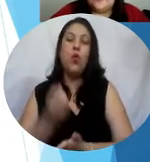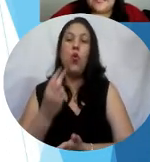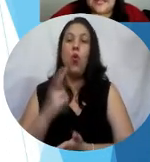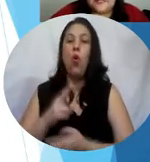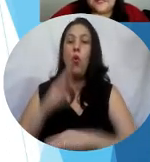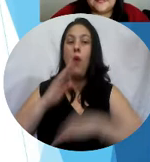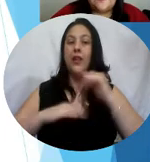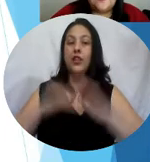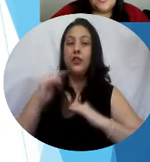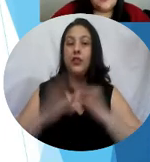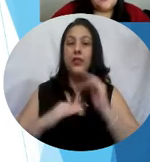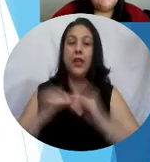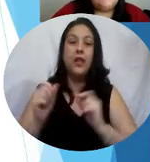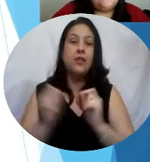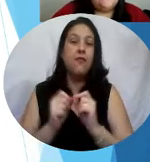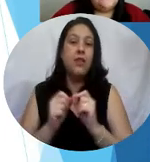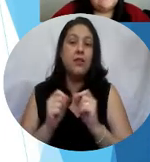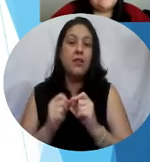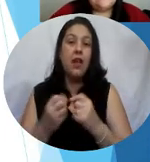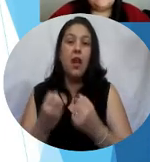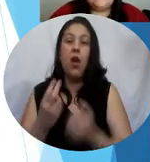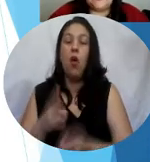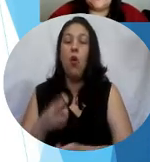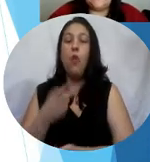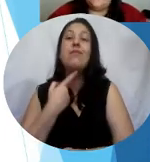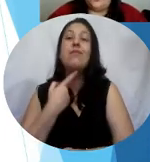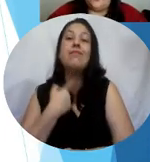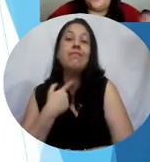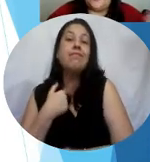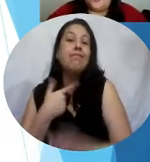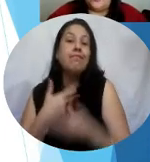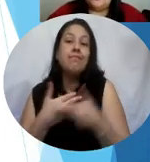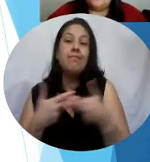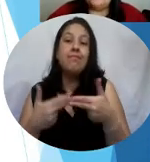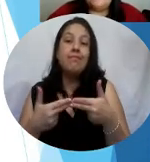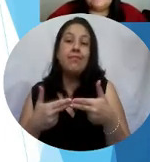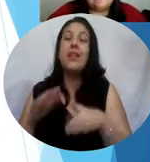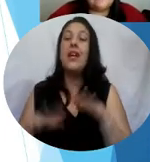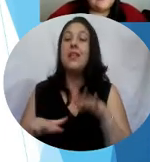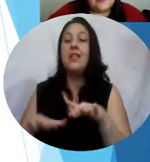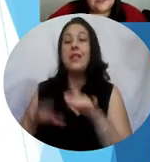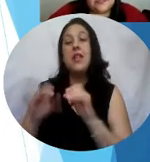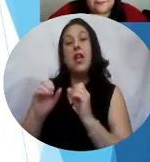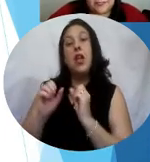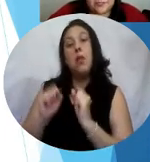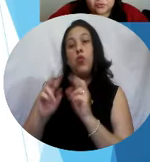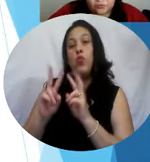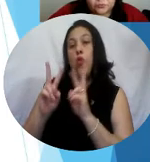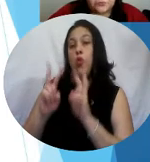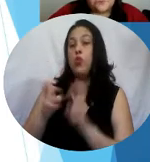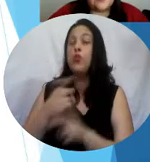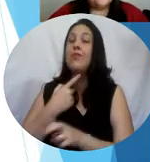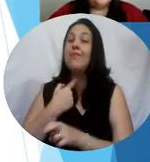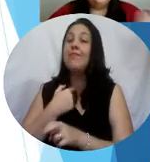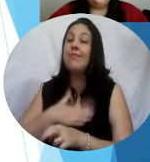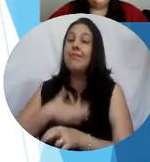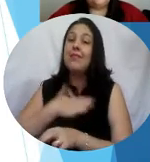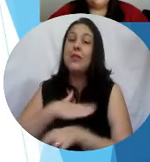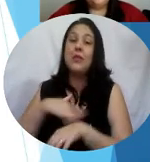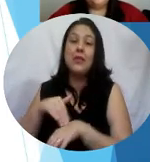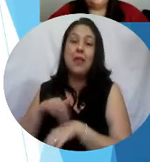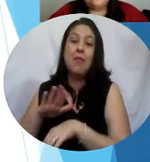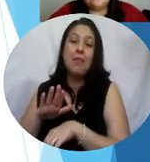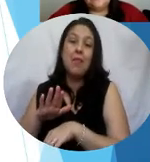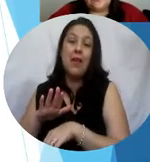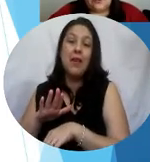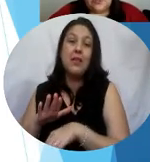ou atividades. Então, ele pode apresentar interesse e foco maior sobre determinado tema e assunto,